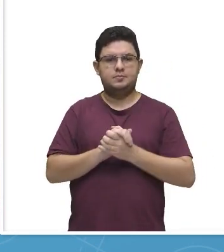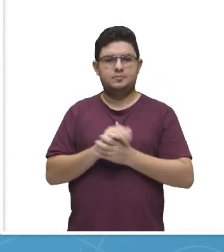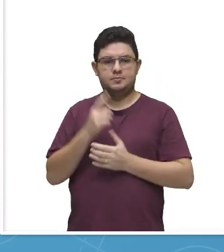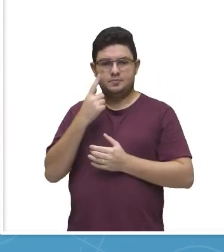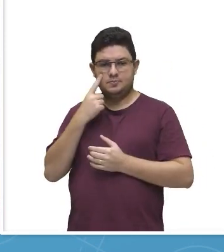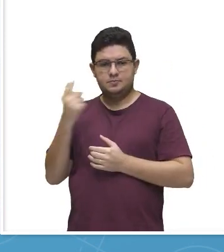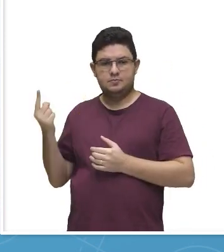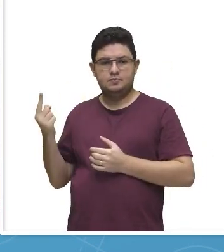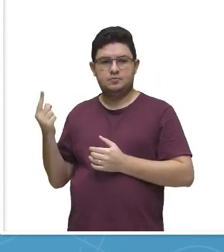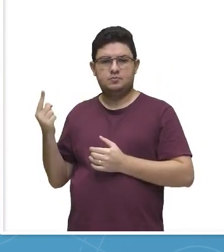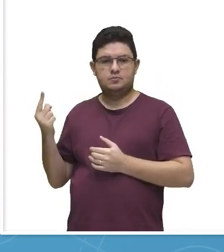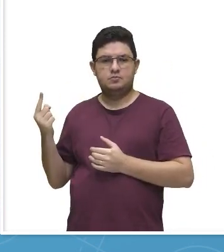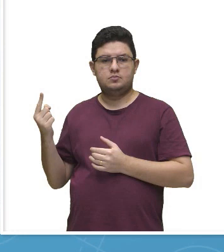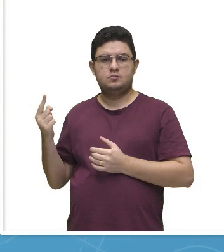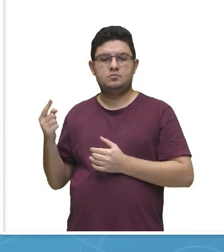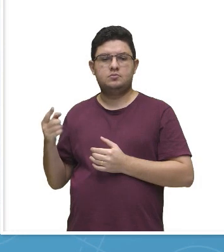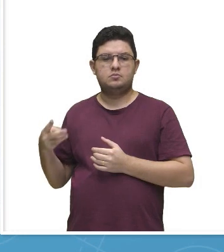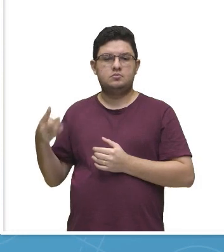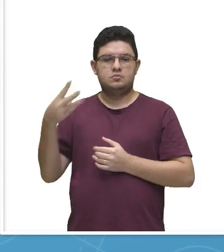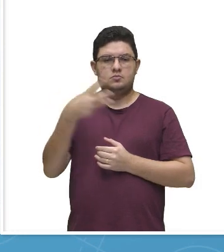quadrado. Perfeito?